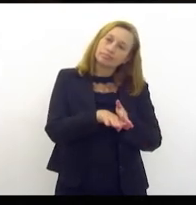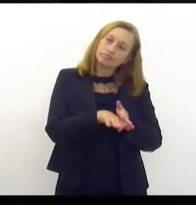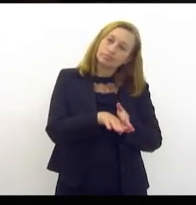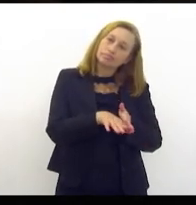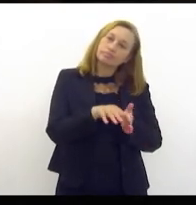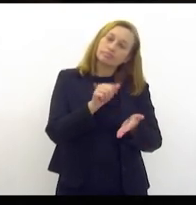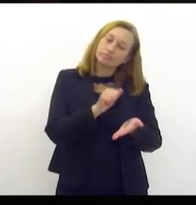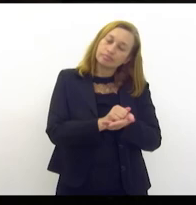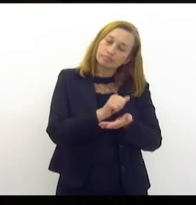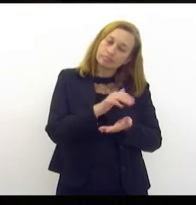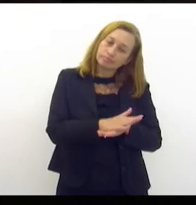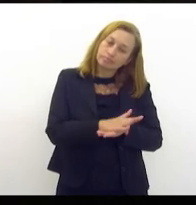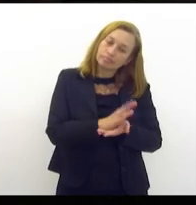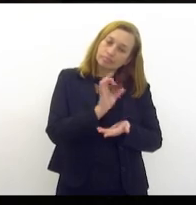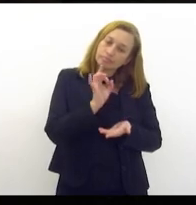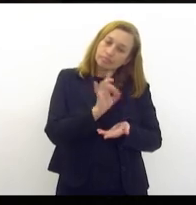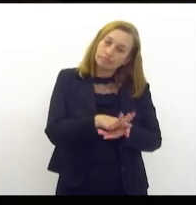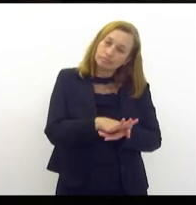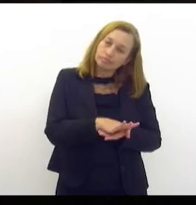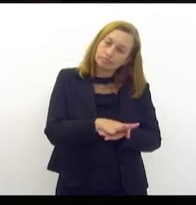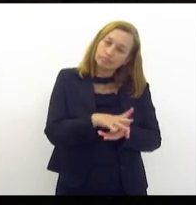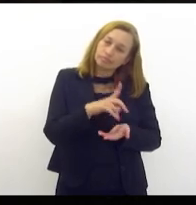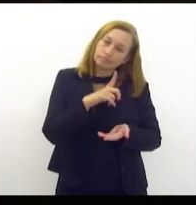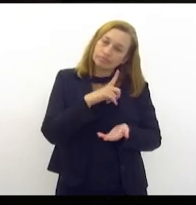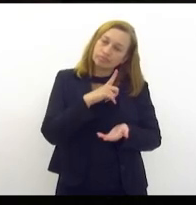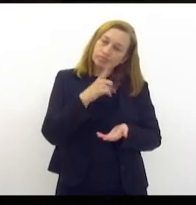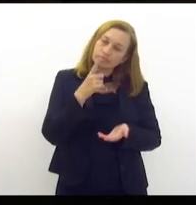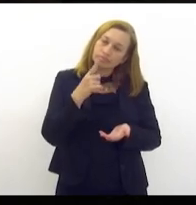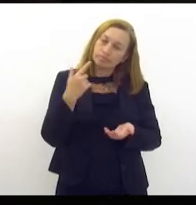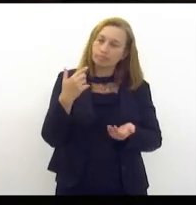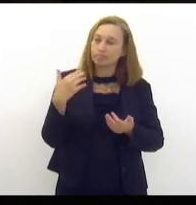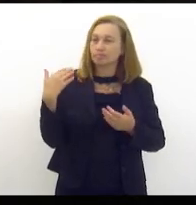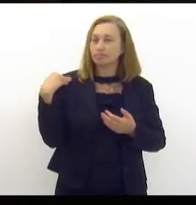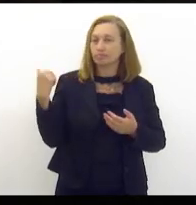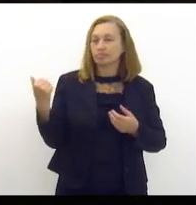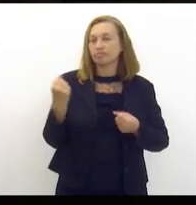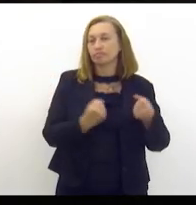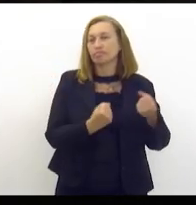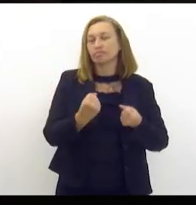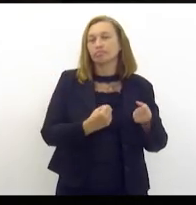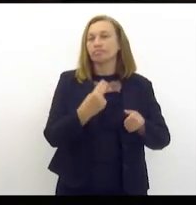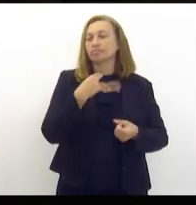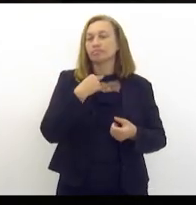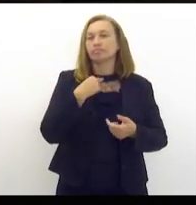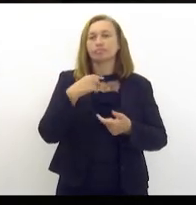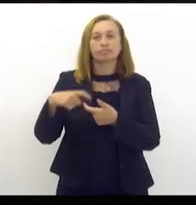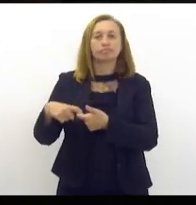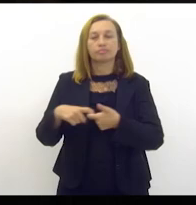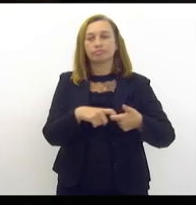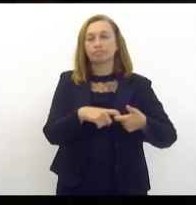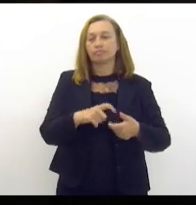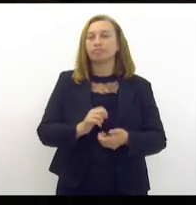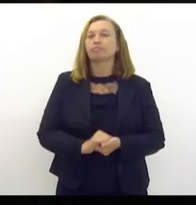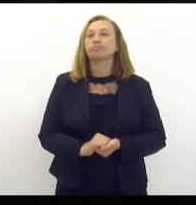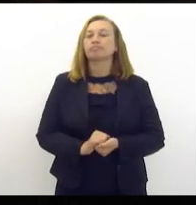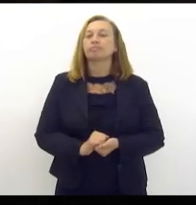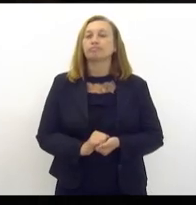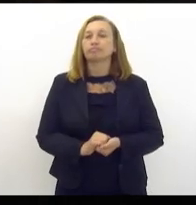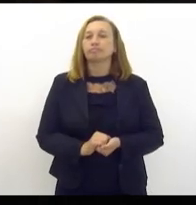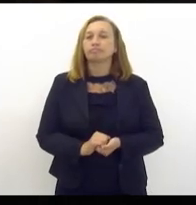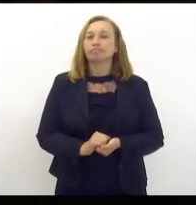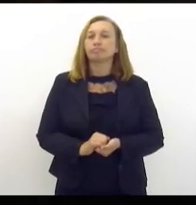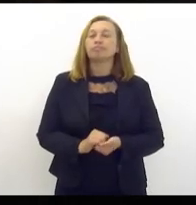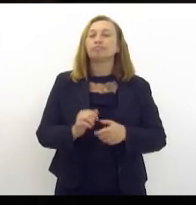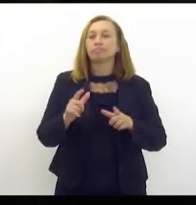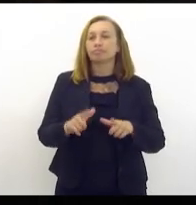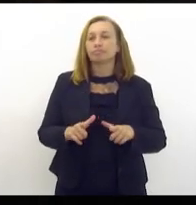que multar. Se você estiver perto, não pode carregar. E onde está